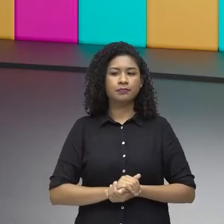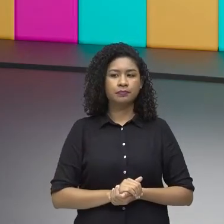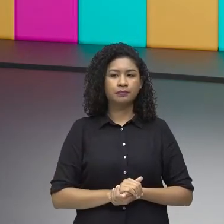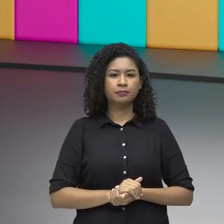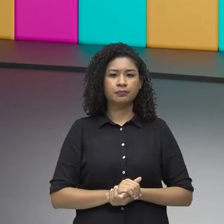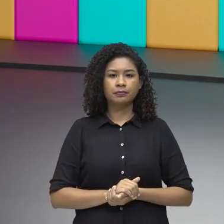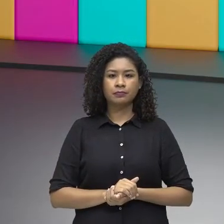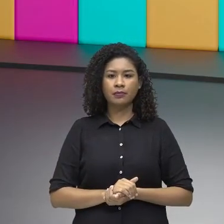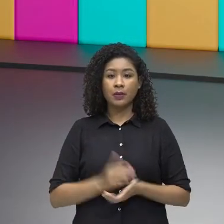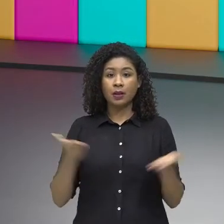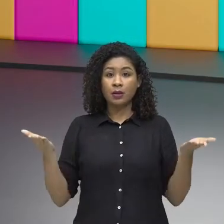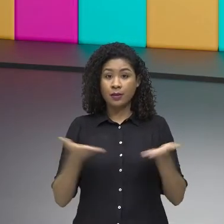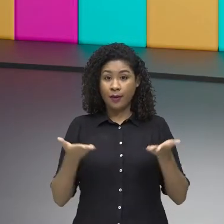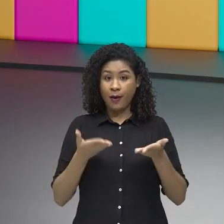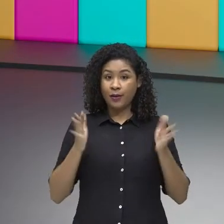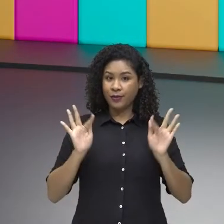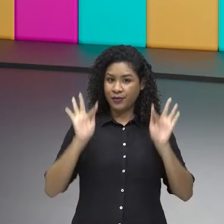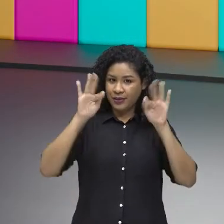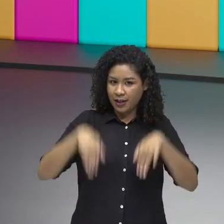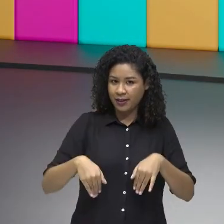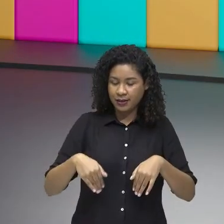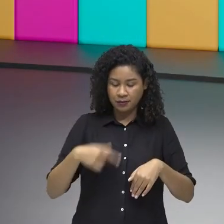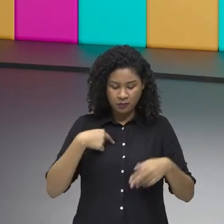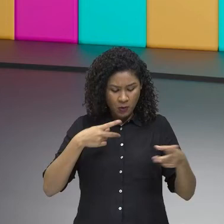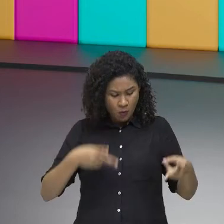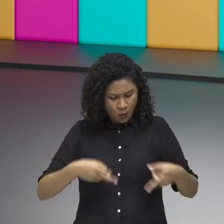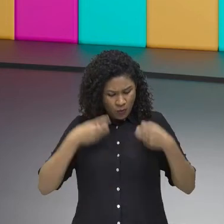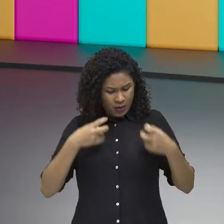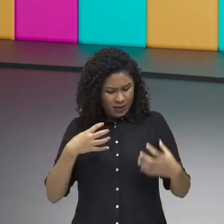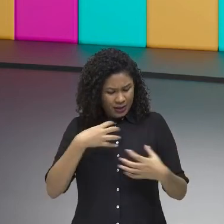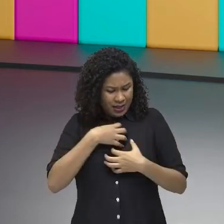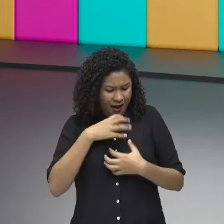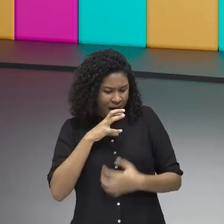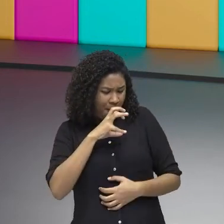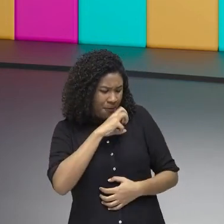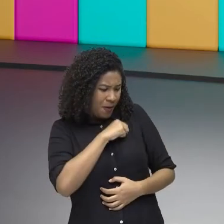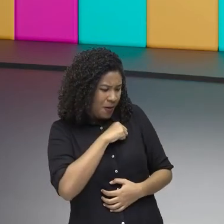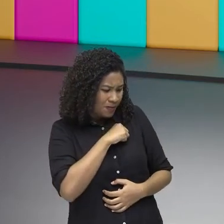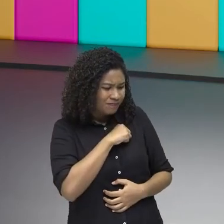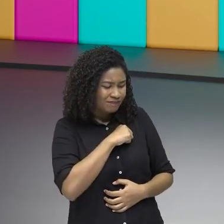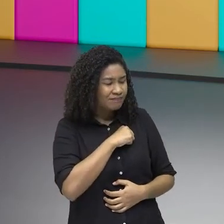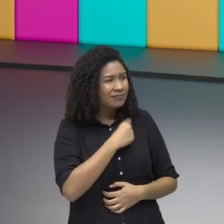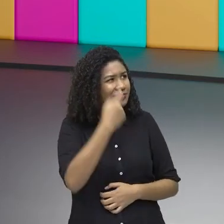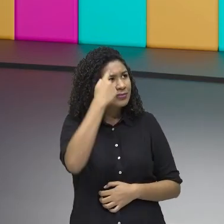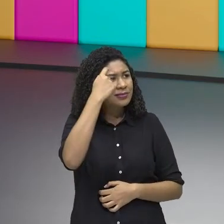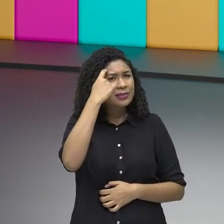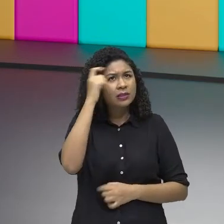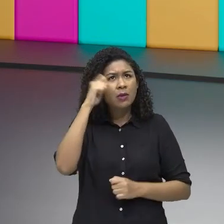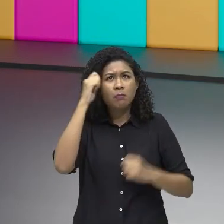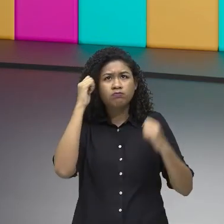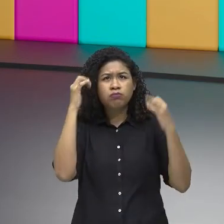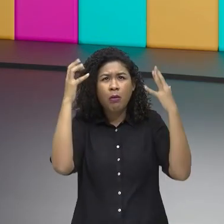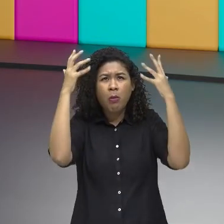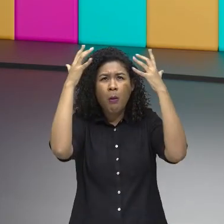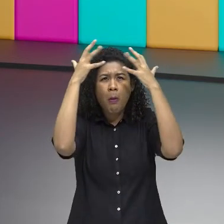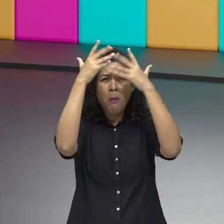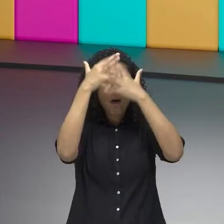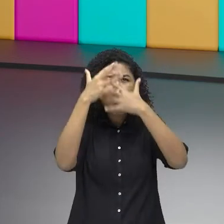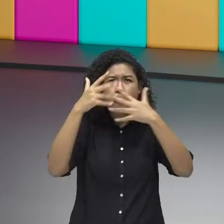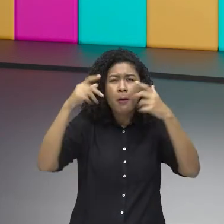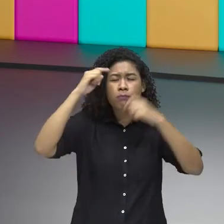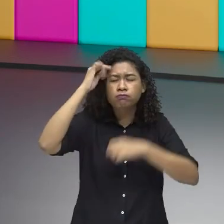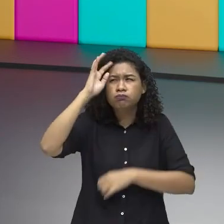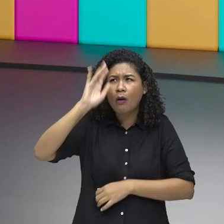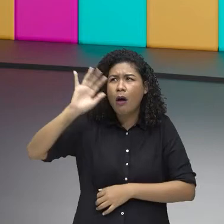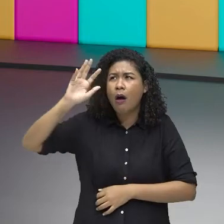Finalizando aqui os nossos versos, quando me amei de verdade, percebi que a minha mente pode me atormentar e também me